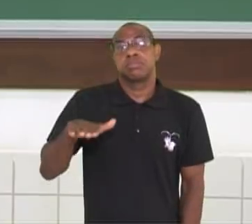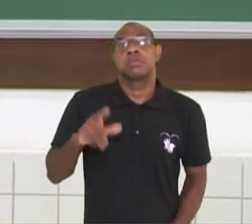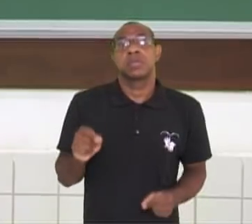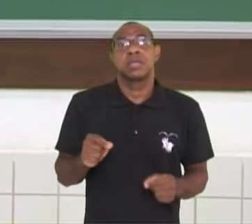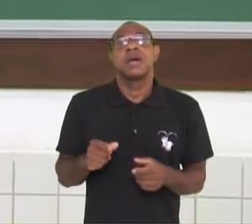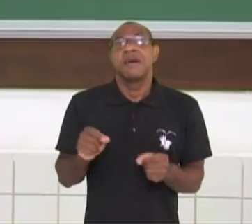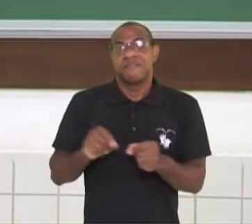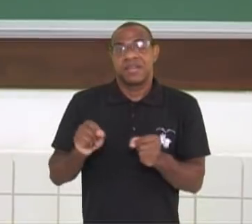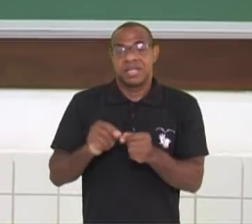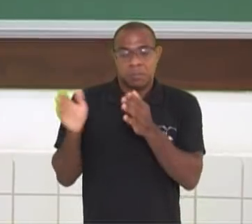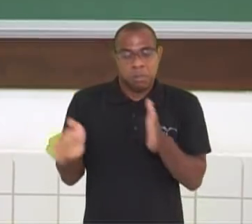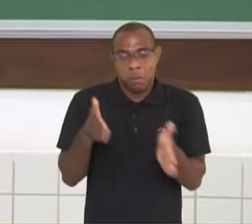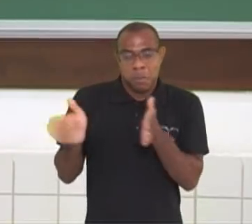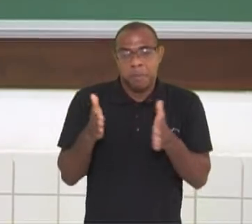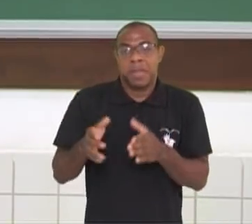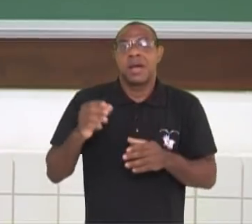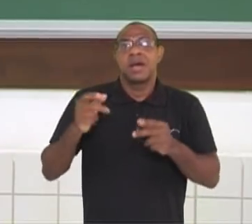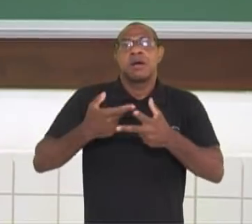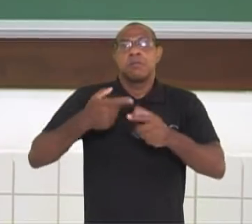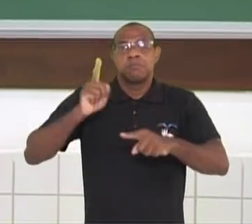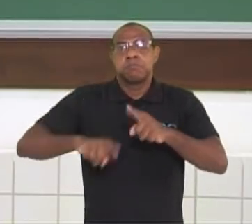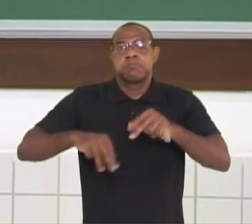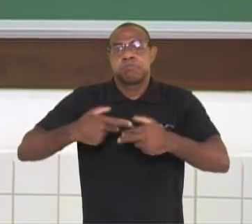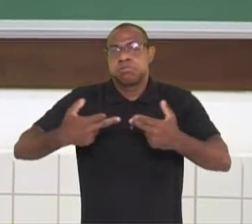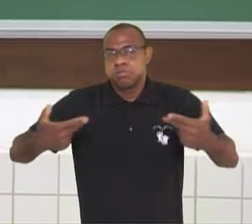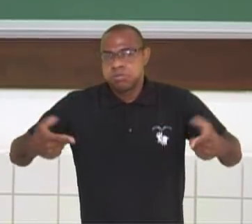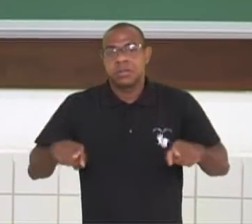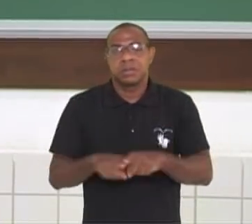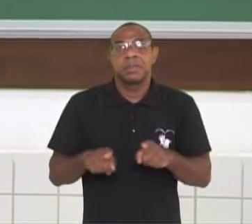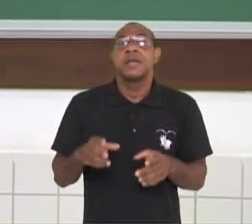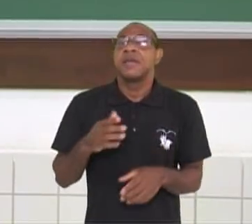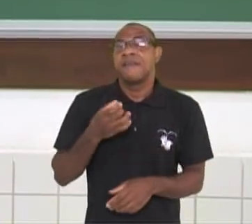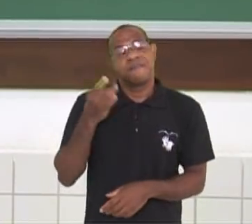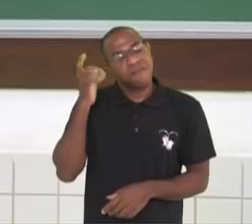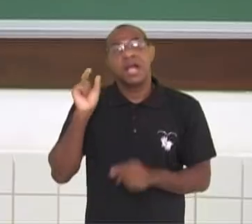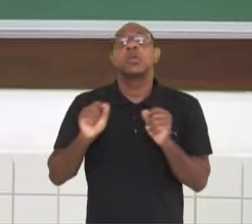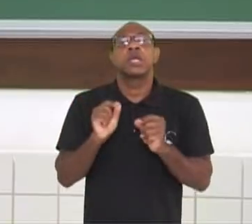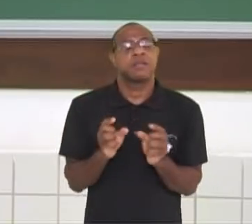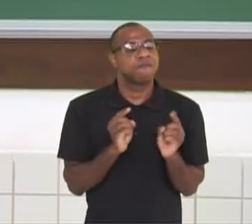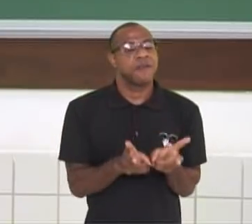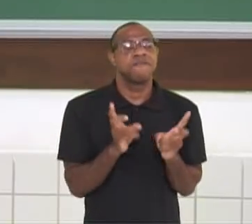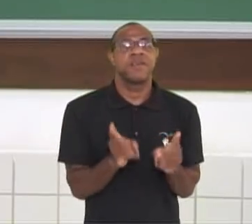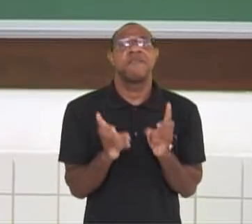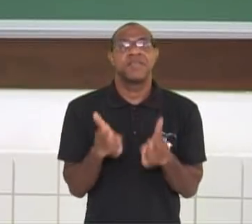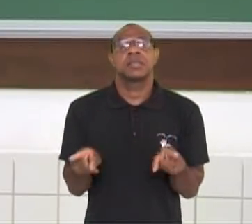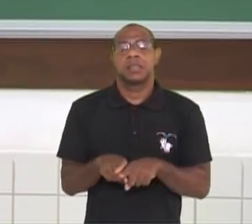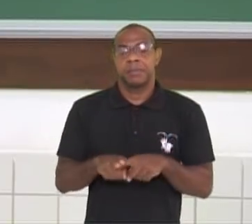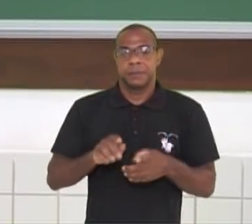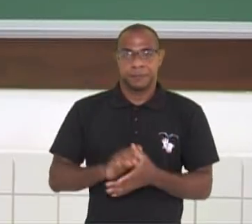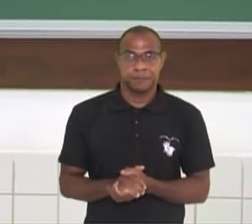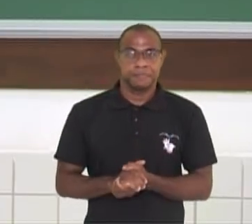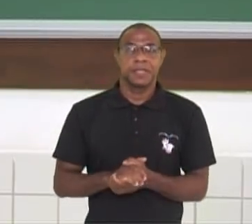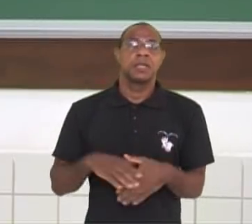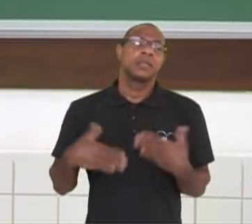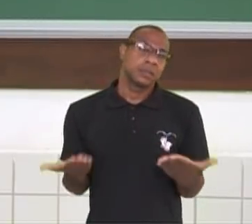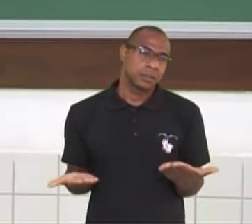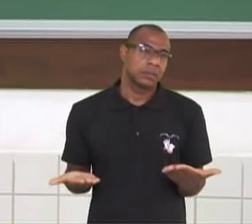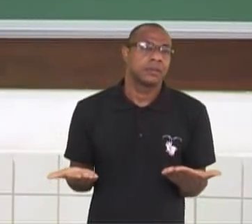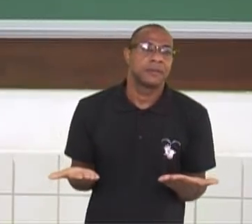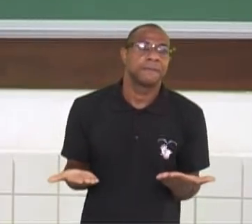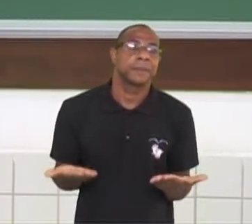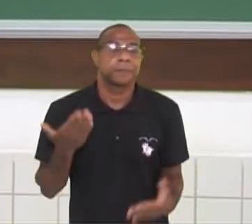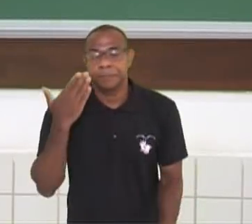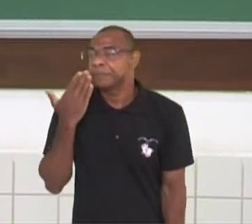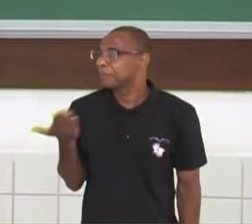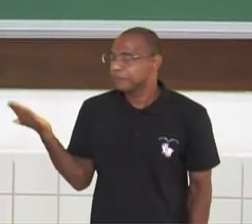esses produtos, logo mais fácil de vendê-los, porque teria um preço menor. Então, locomotiva e barco a